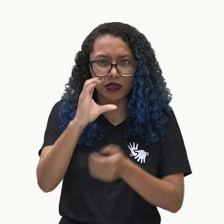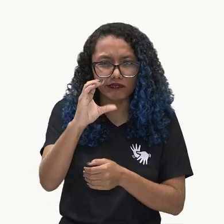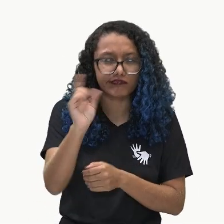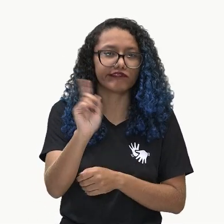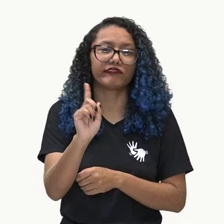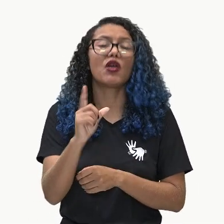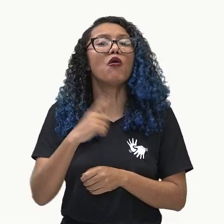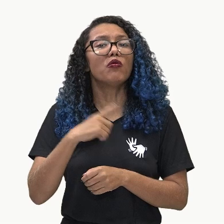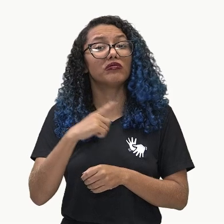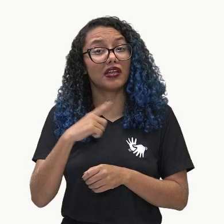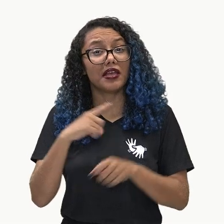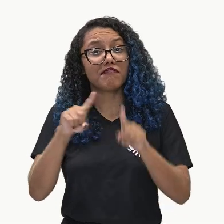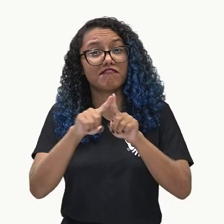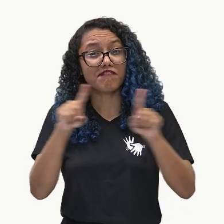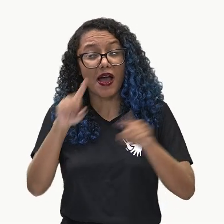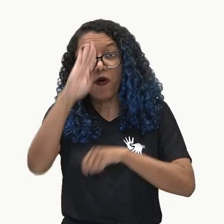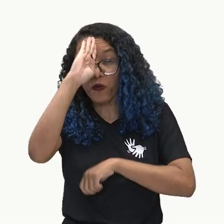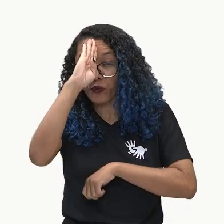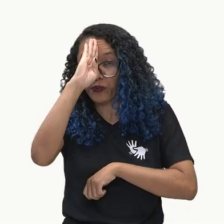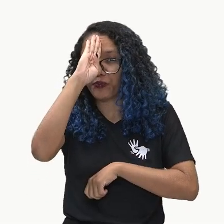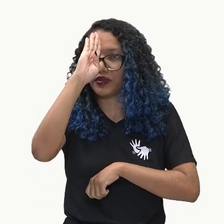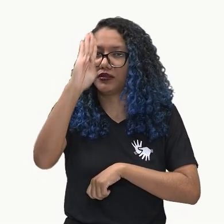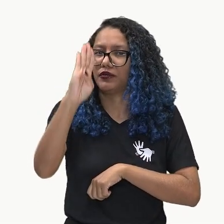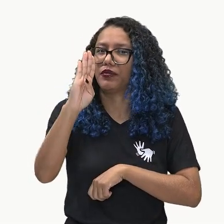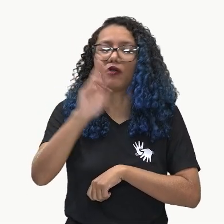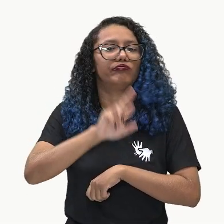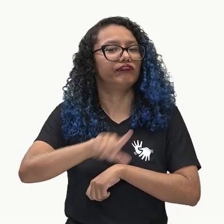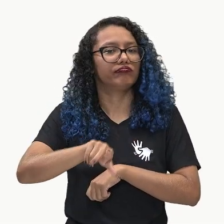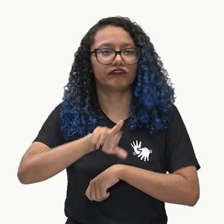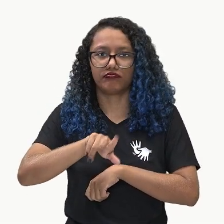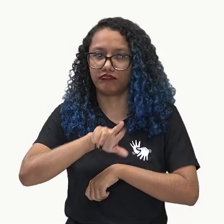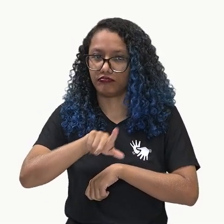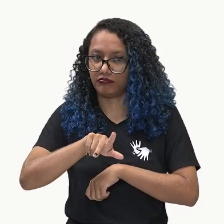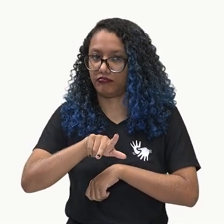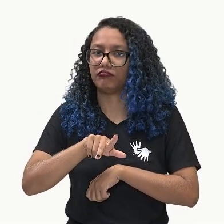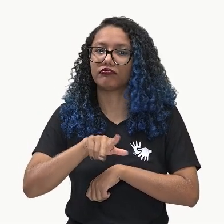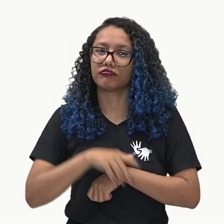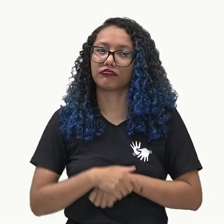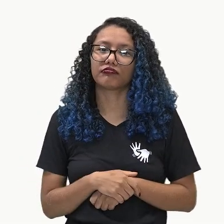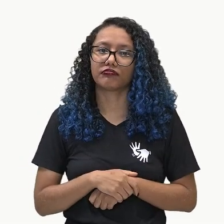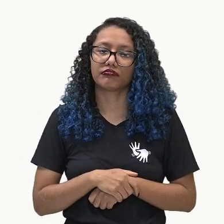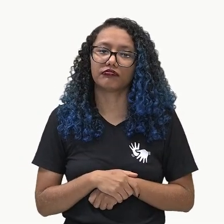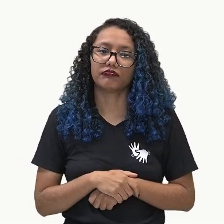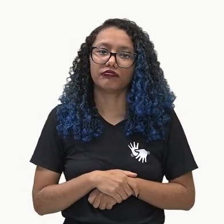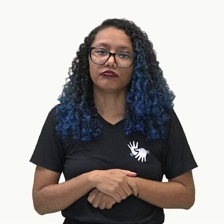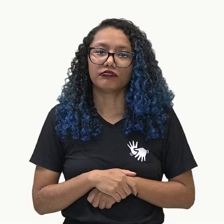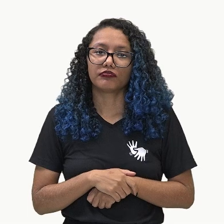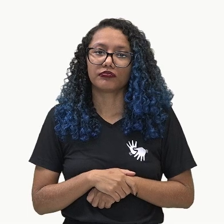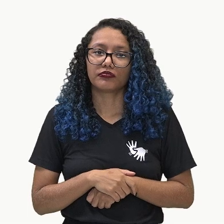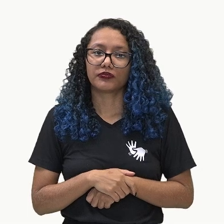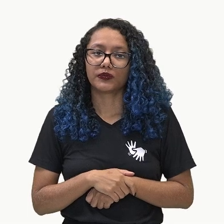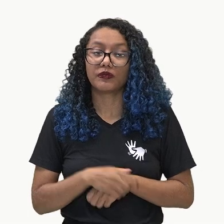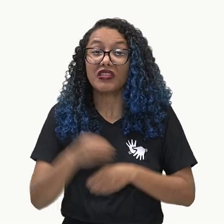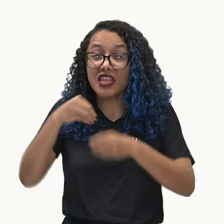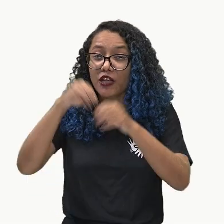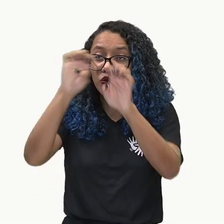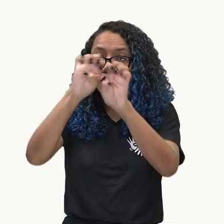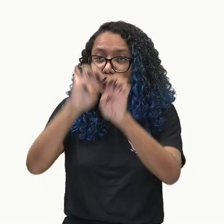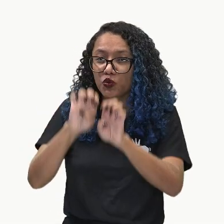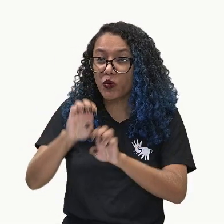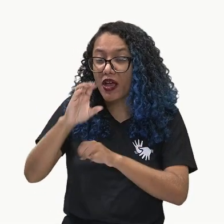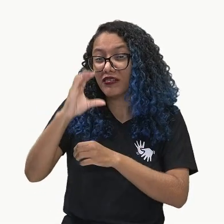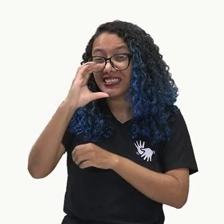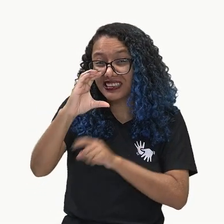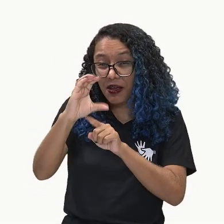que ele não será o seu principal elemento de sua composição, certo?